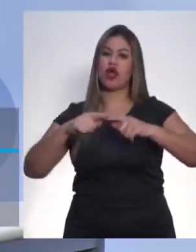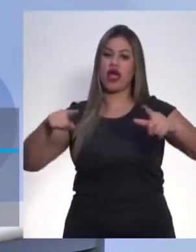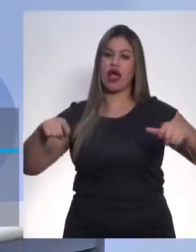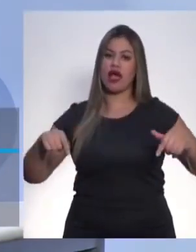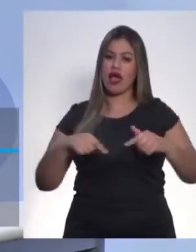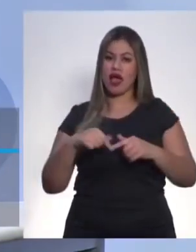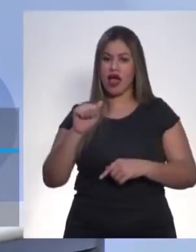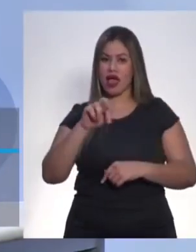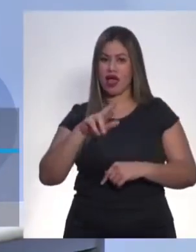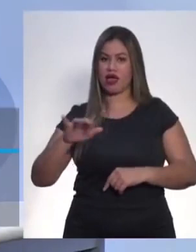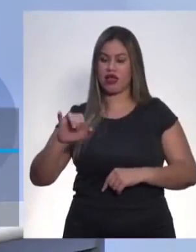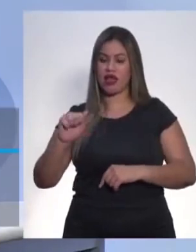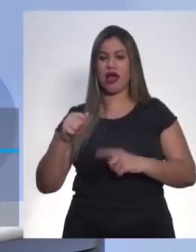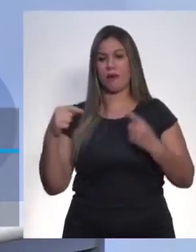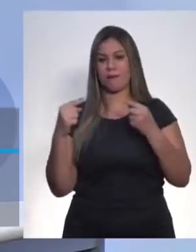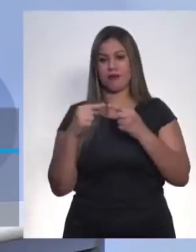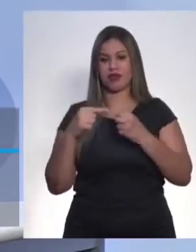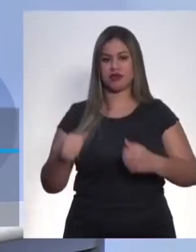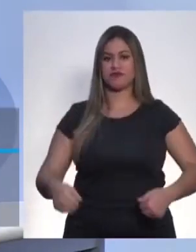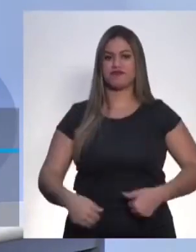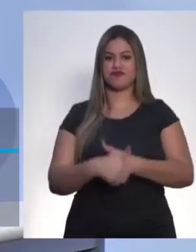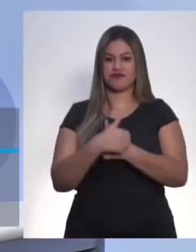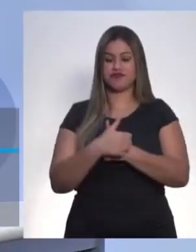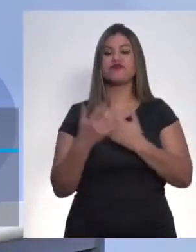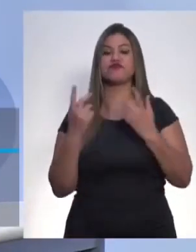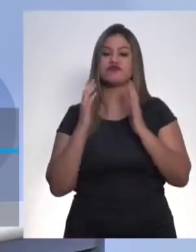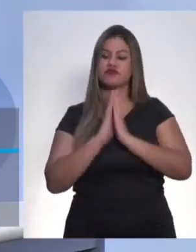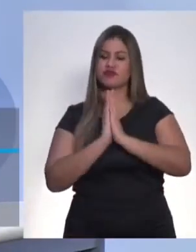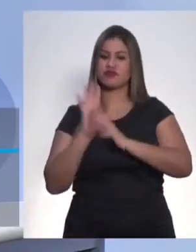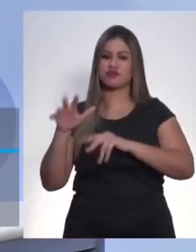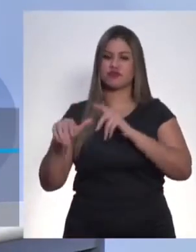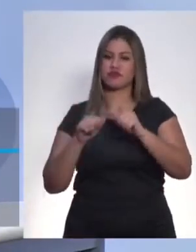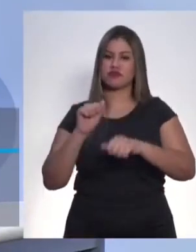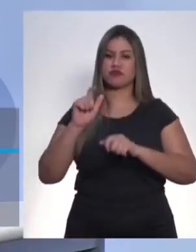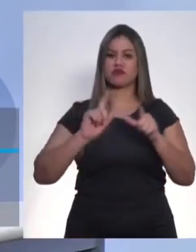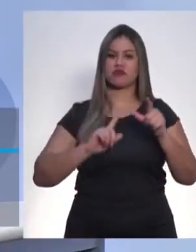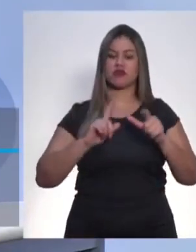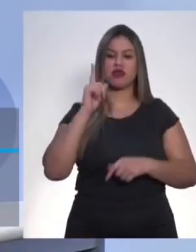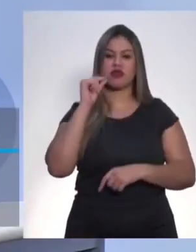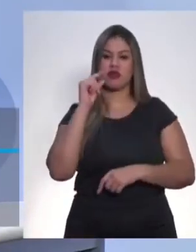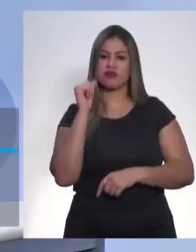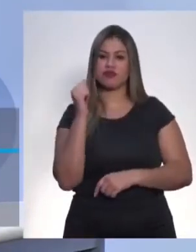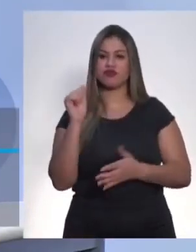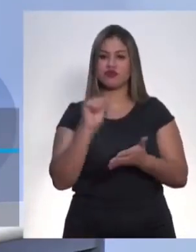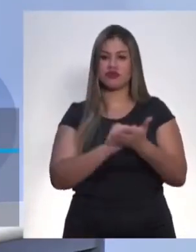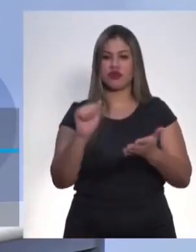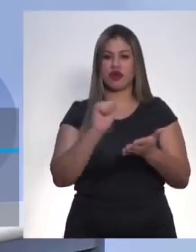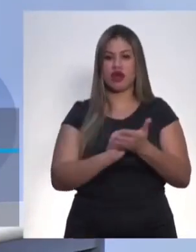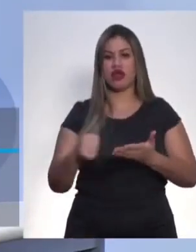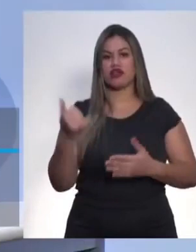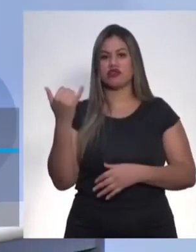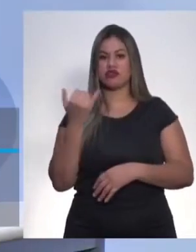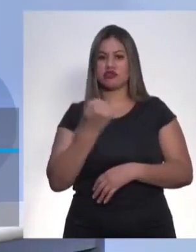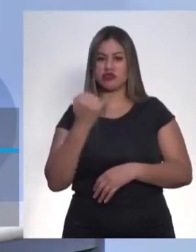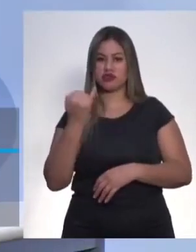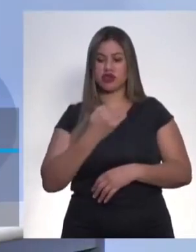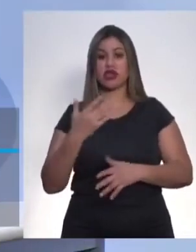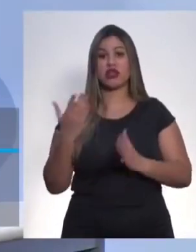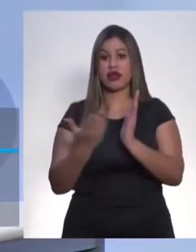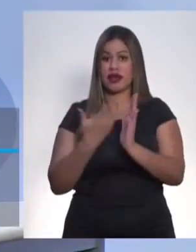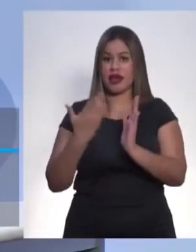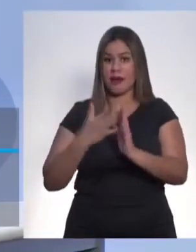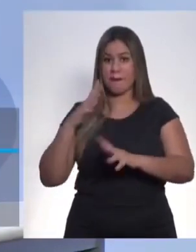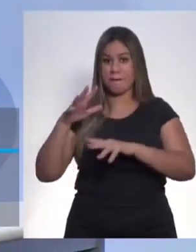vocês estão preparados? Separem, por favor, lápis, borracha, caneta, folhas para anotação. Se você já pegou seu